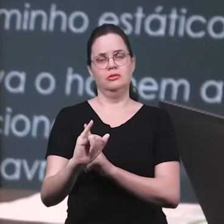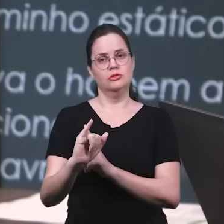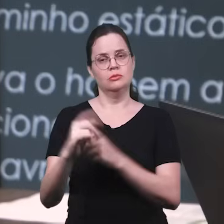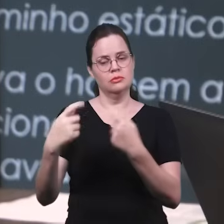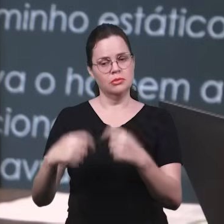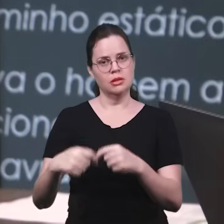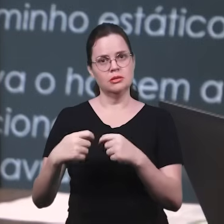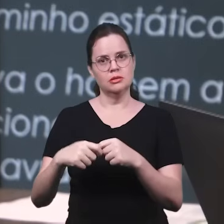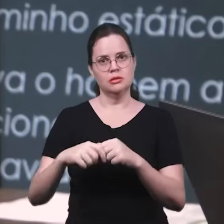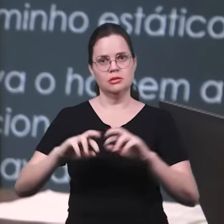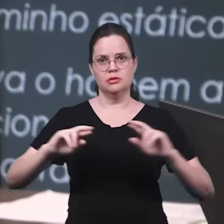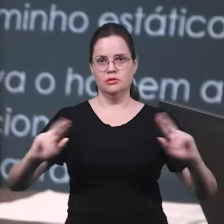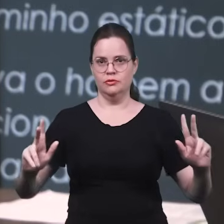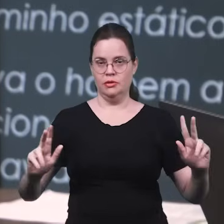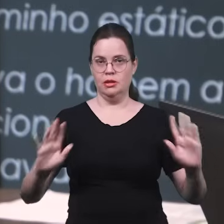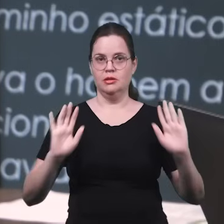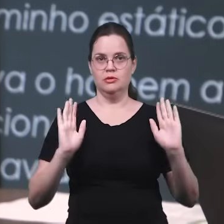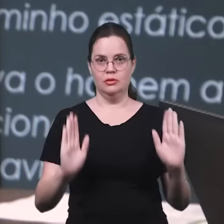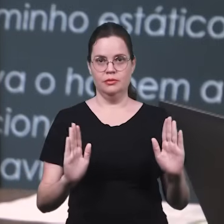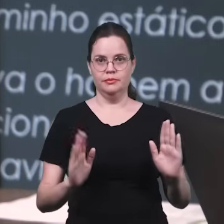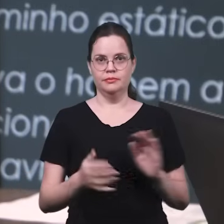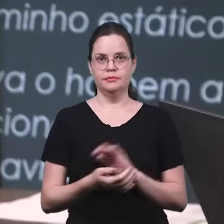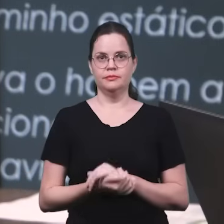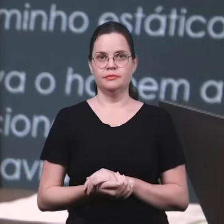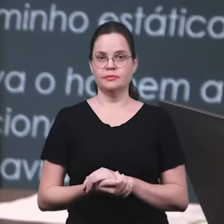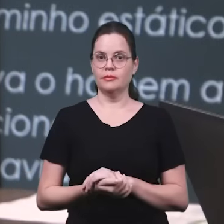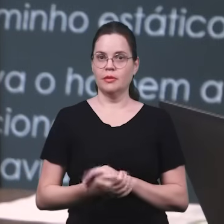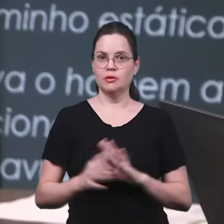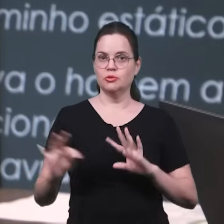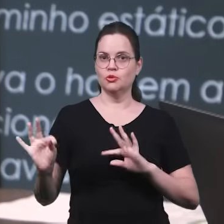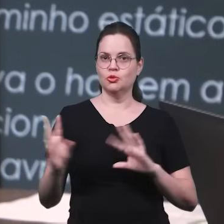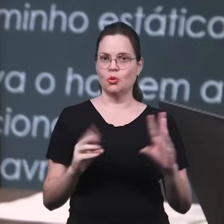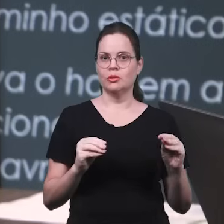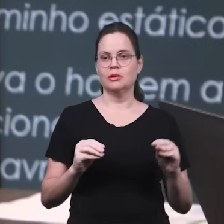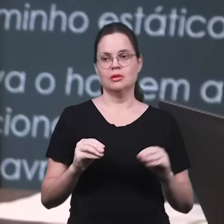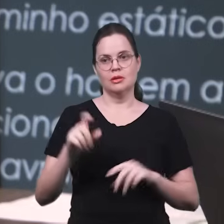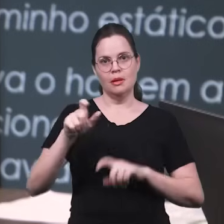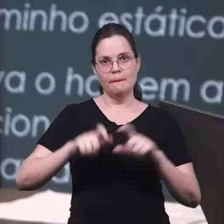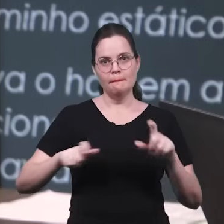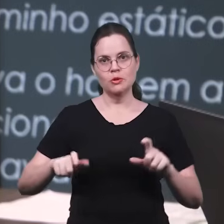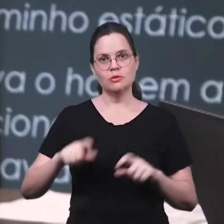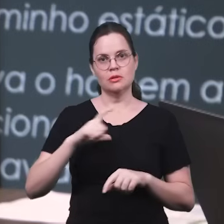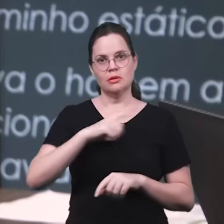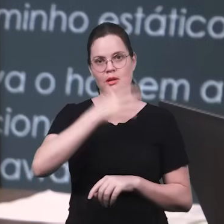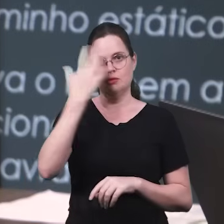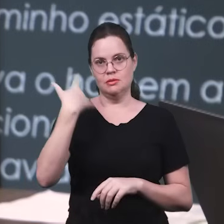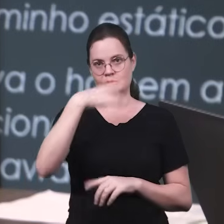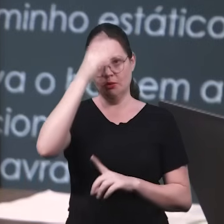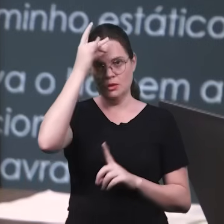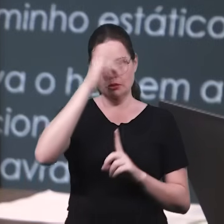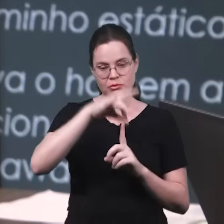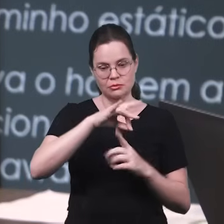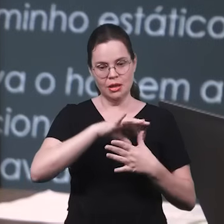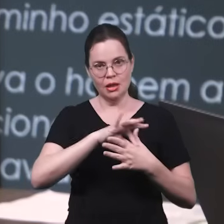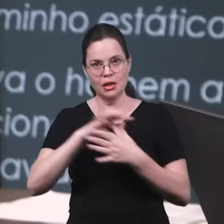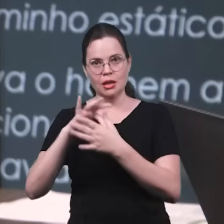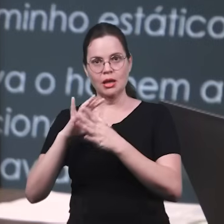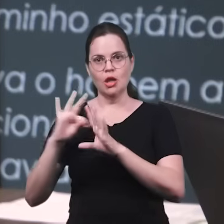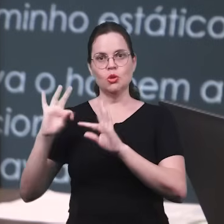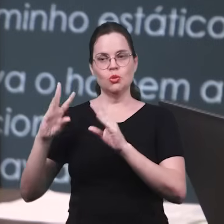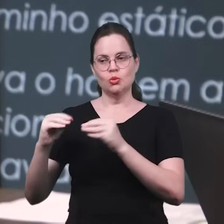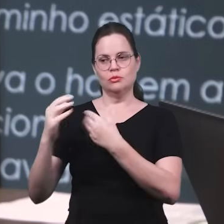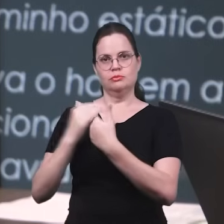Então, repetindo, aquele que é dirigido pelo Espírito Santo. Esse é o profético. E aqui no